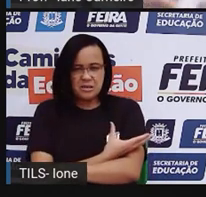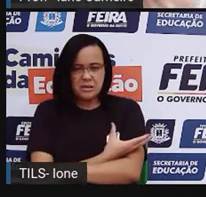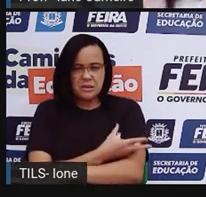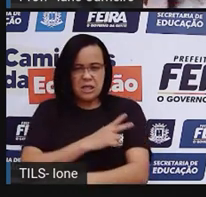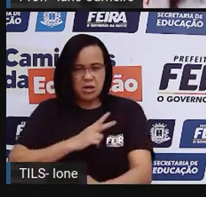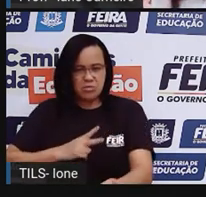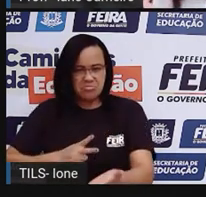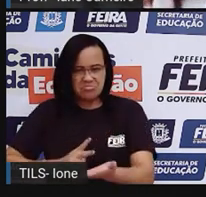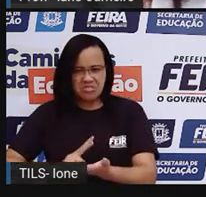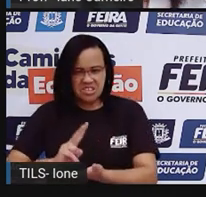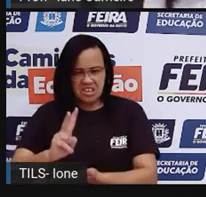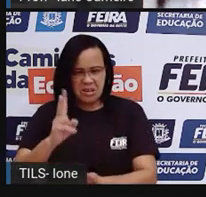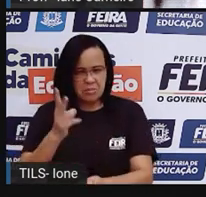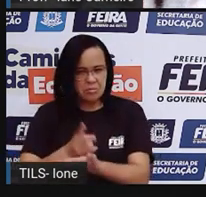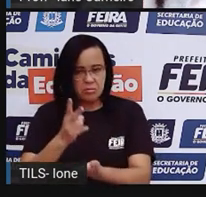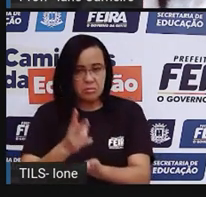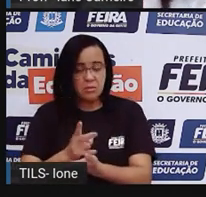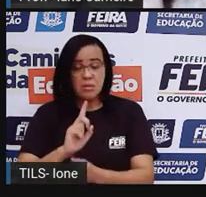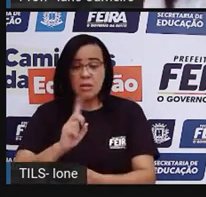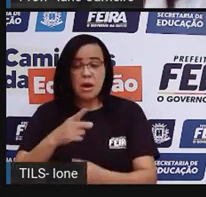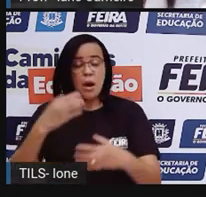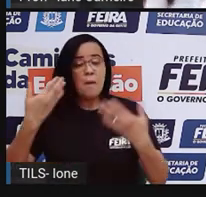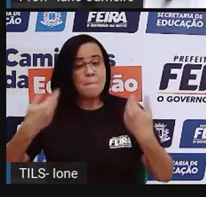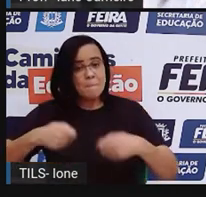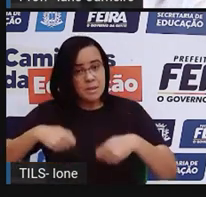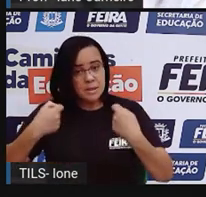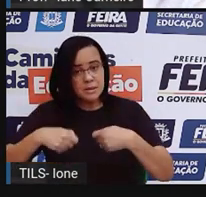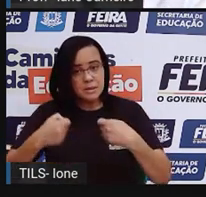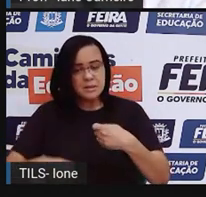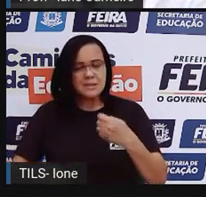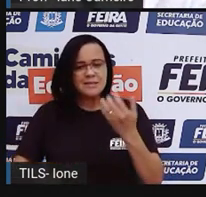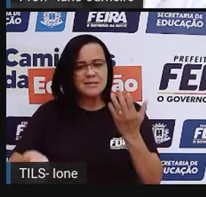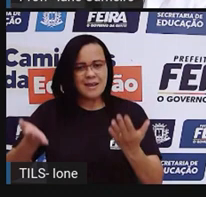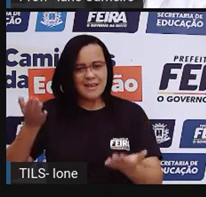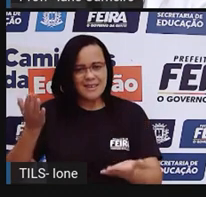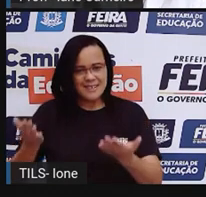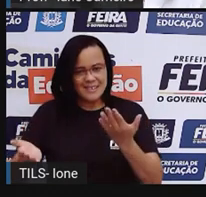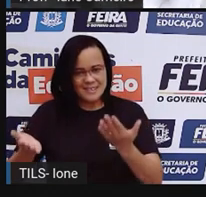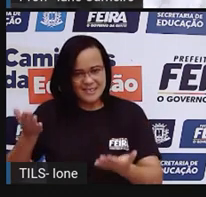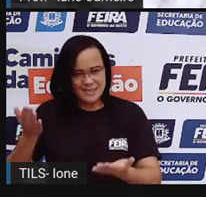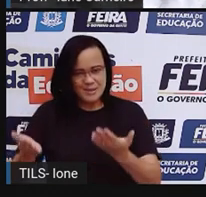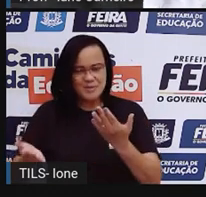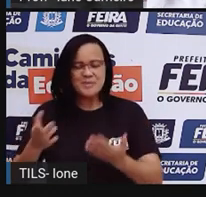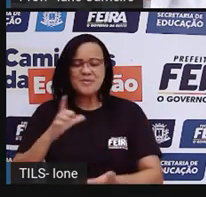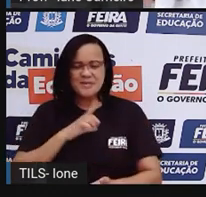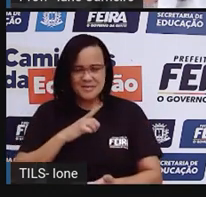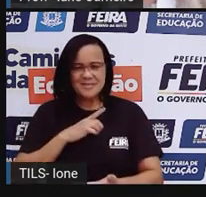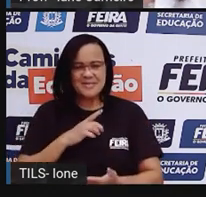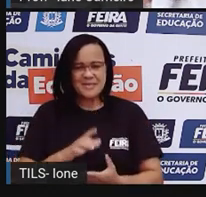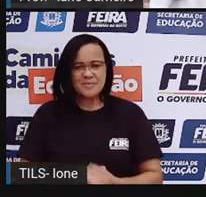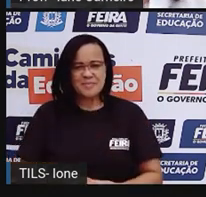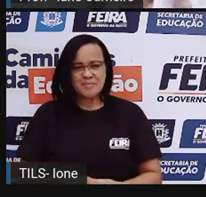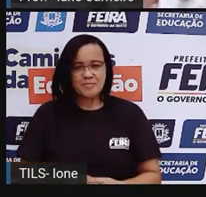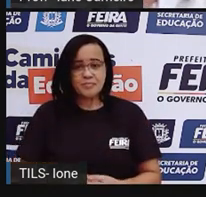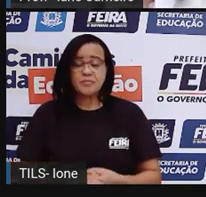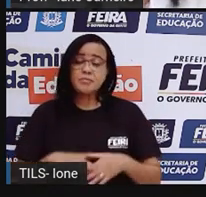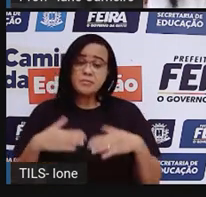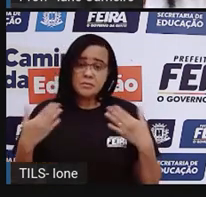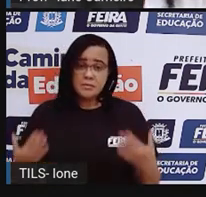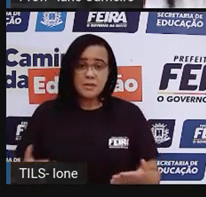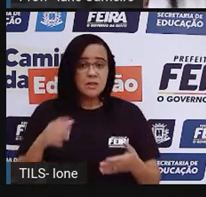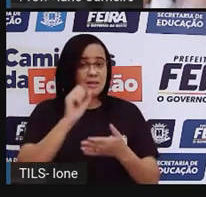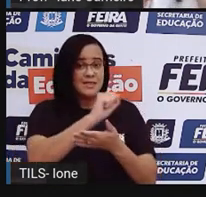um equilíbrio, tá certo? Então, que tal, né, você construir em sua casa aí com sua mamãe,